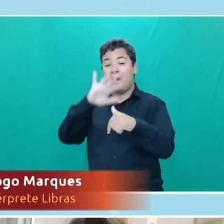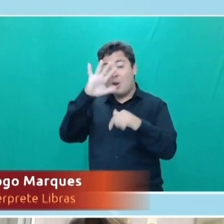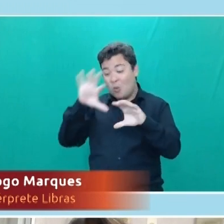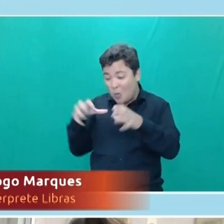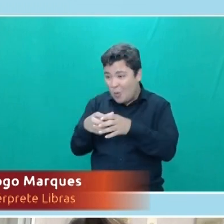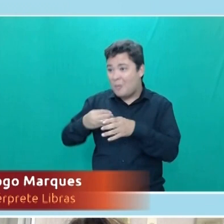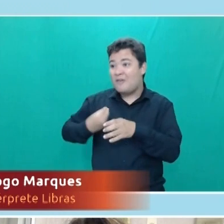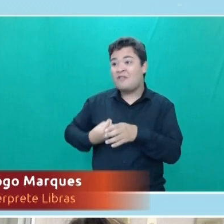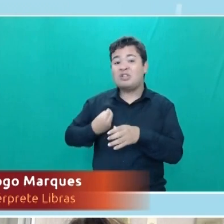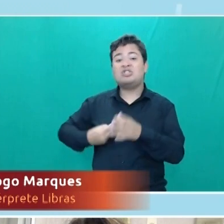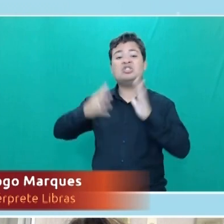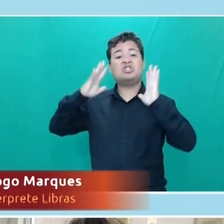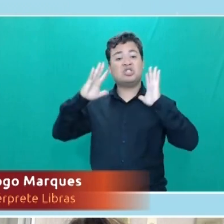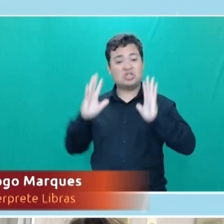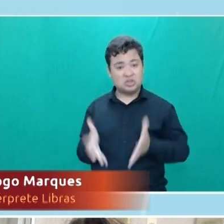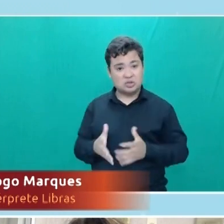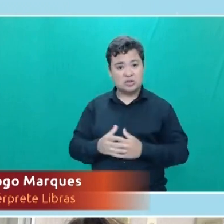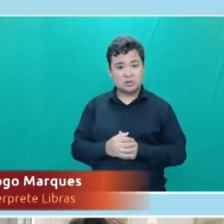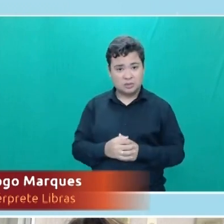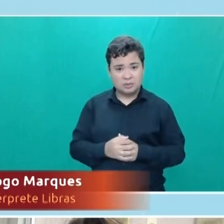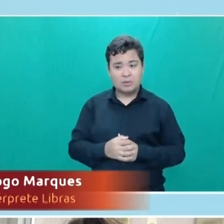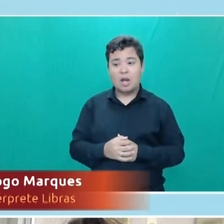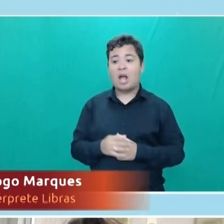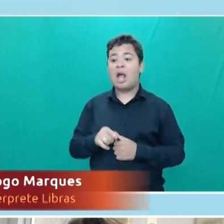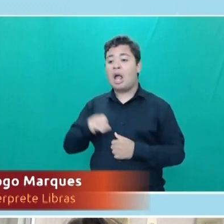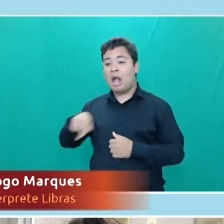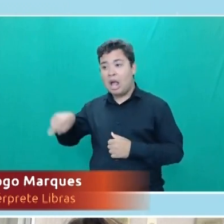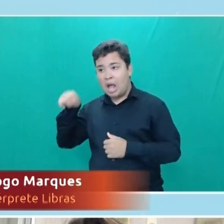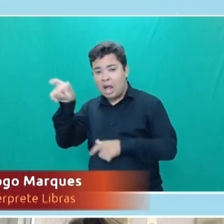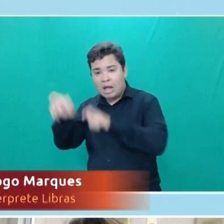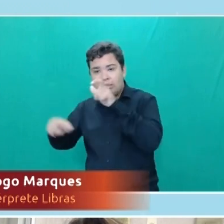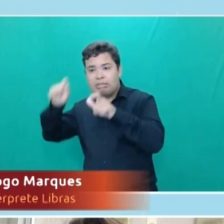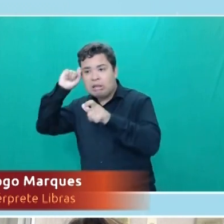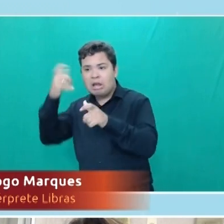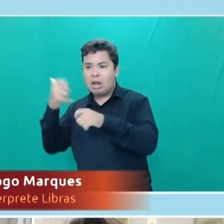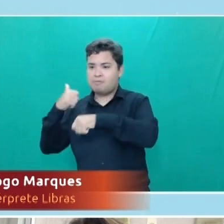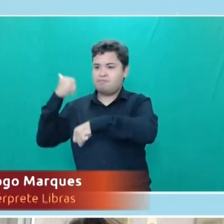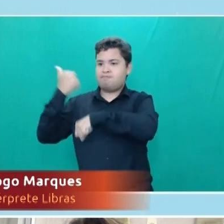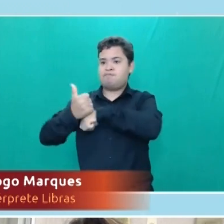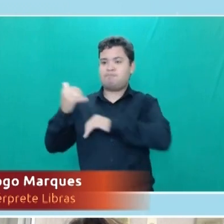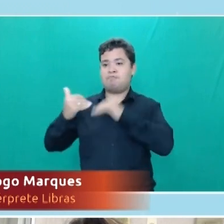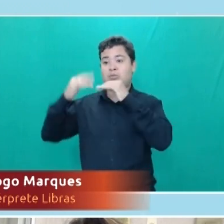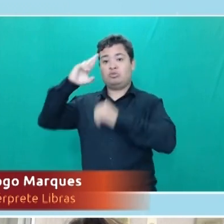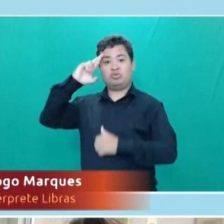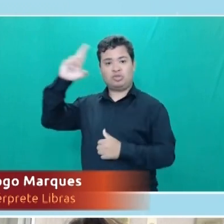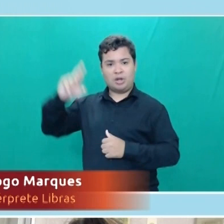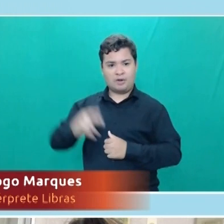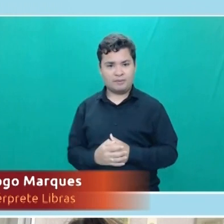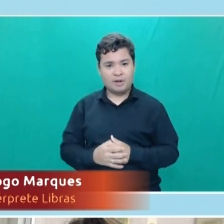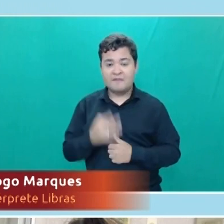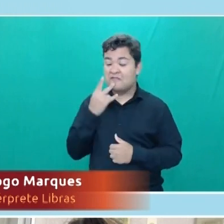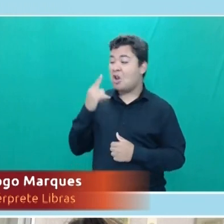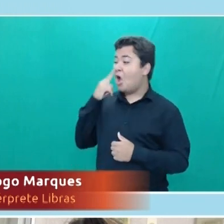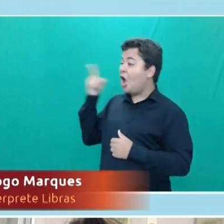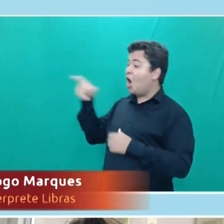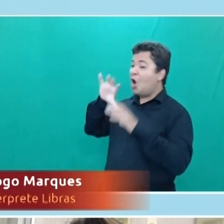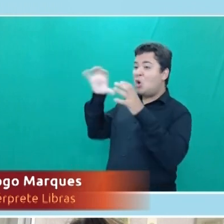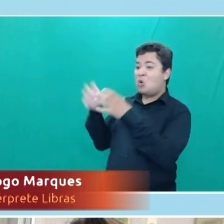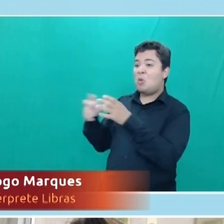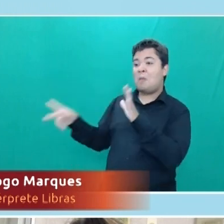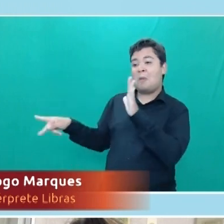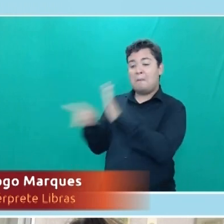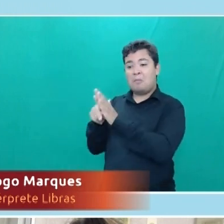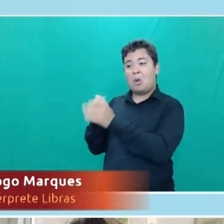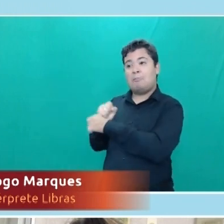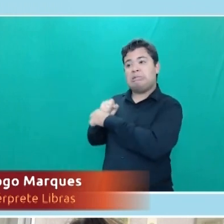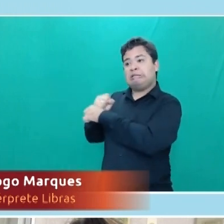eles reivindicaram uma posição de poder dentro da empresa, começaram a chamar aquele lugar, olha ali os da senzala estão querendo chegar